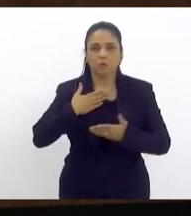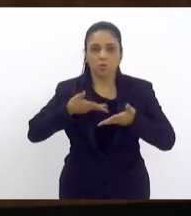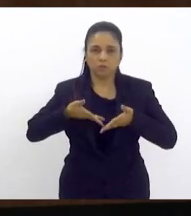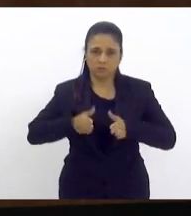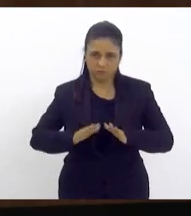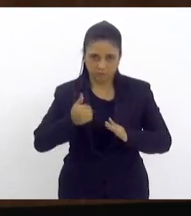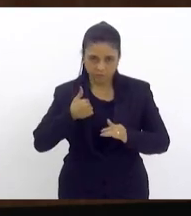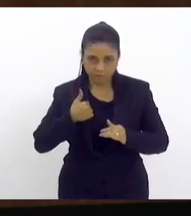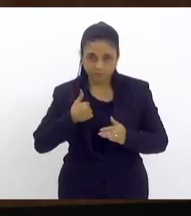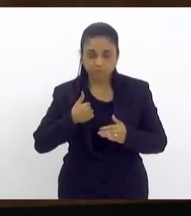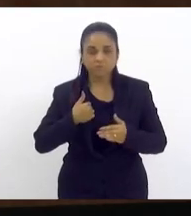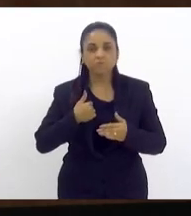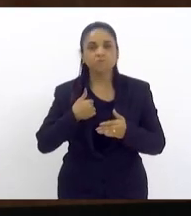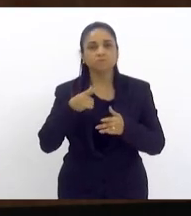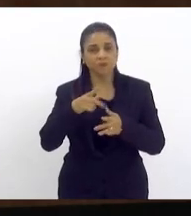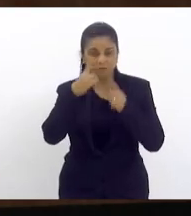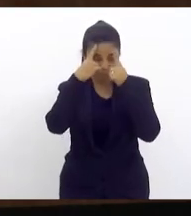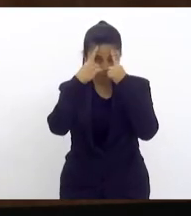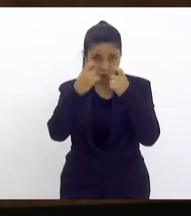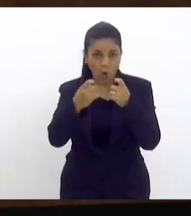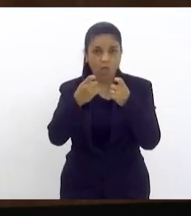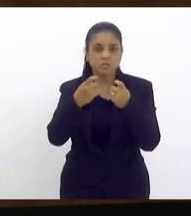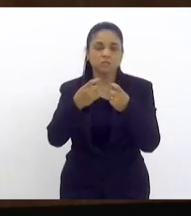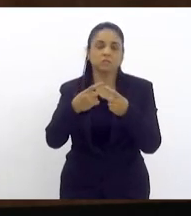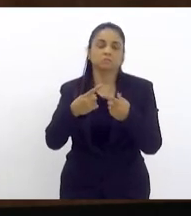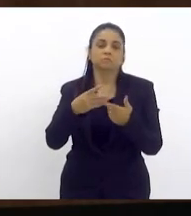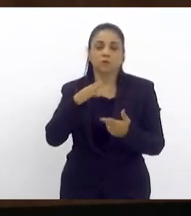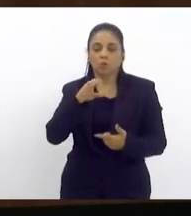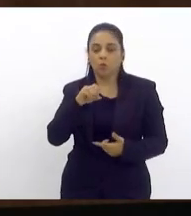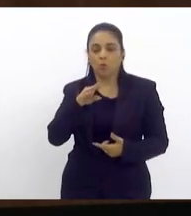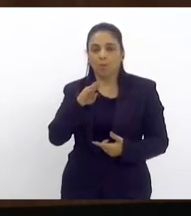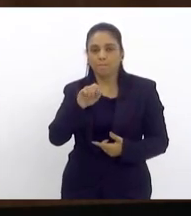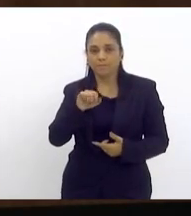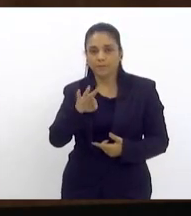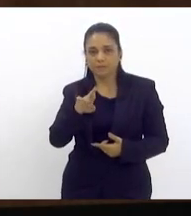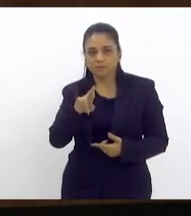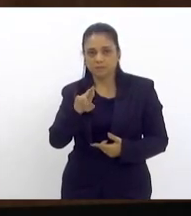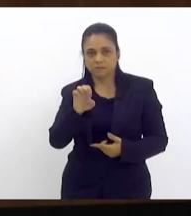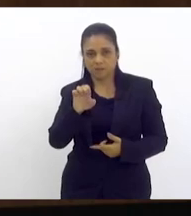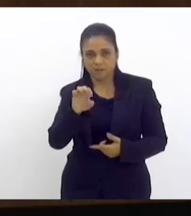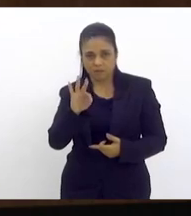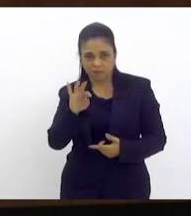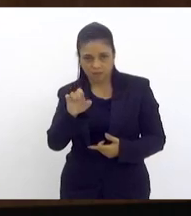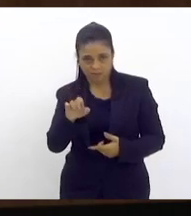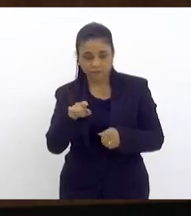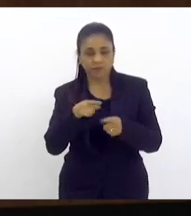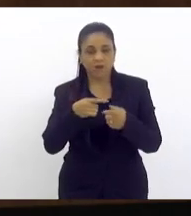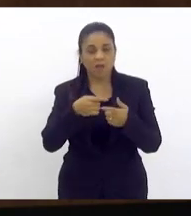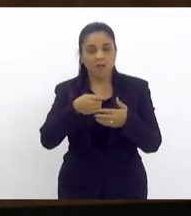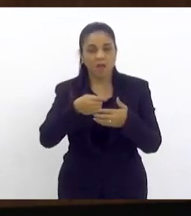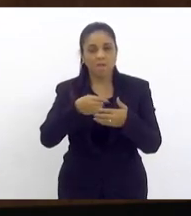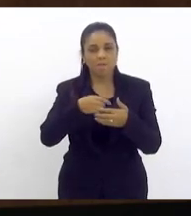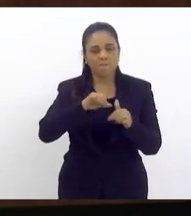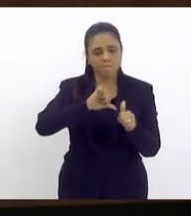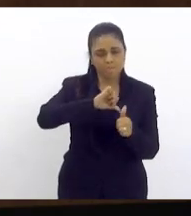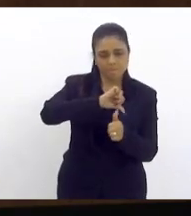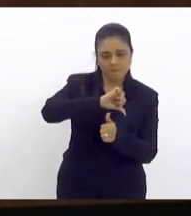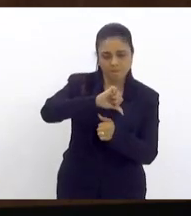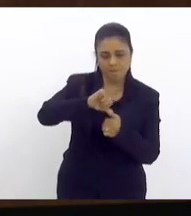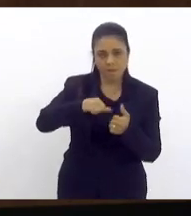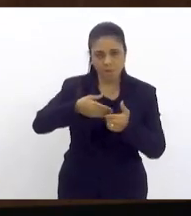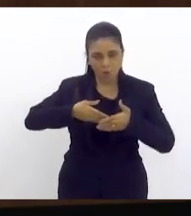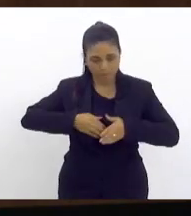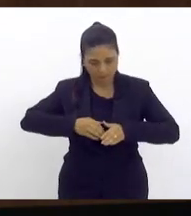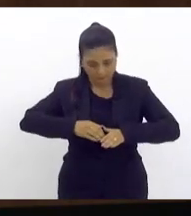ela foi vítima de violência obstétrica e inclusive com aquela com aquela manobra de Cristo é que é quando